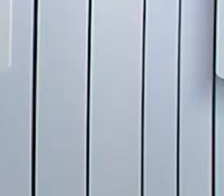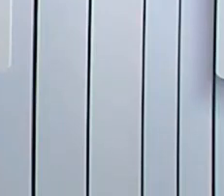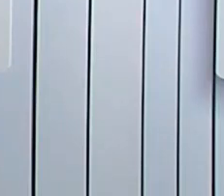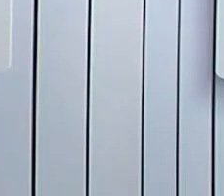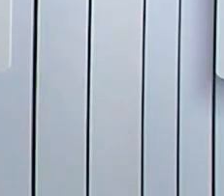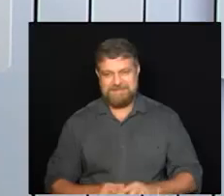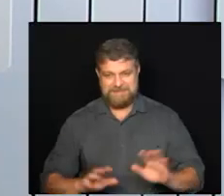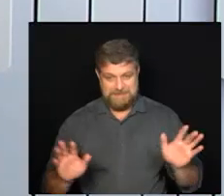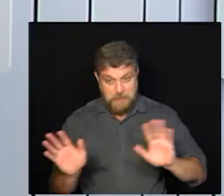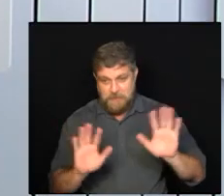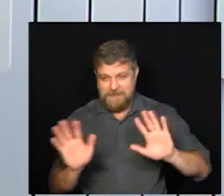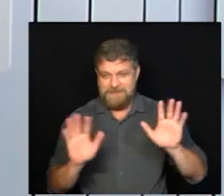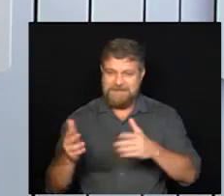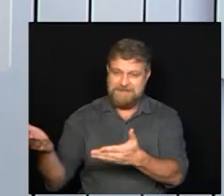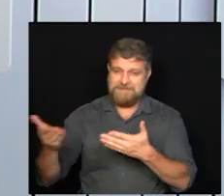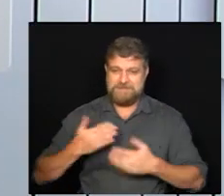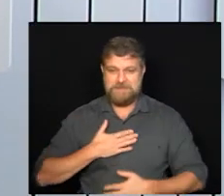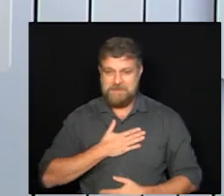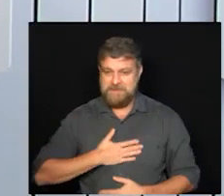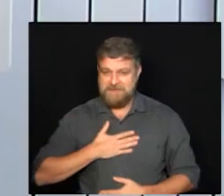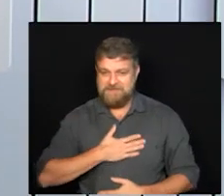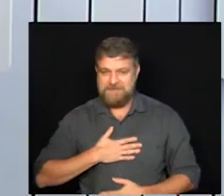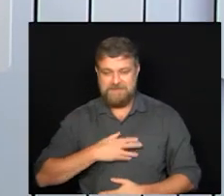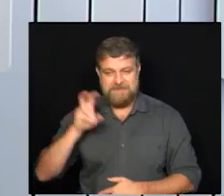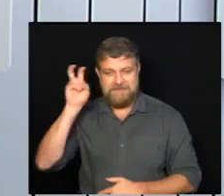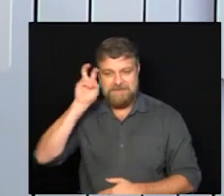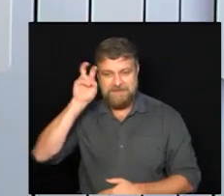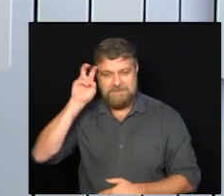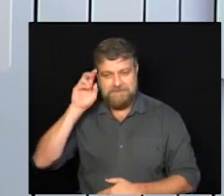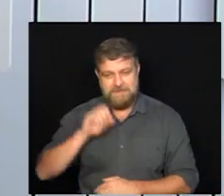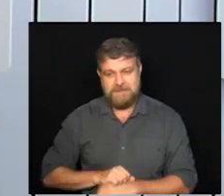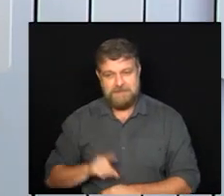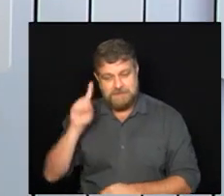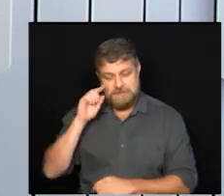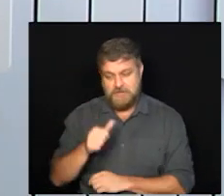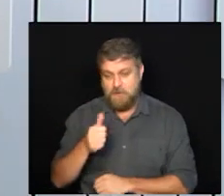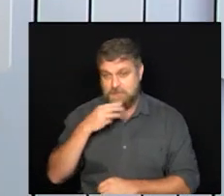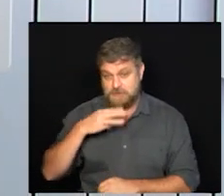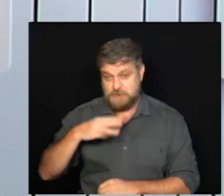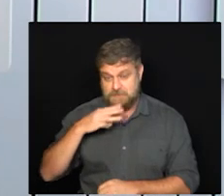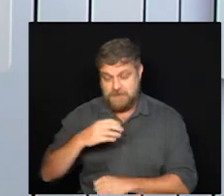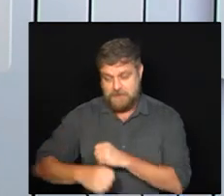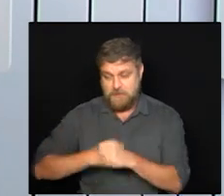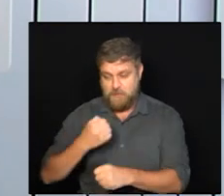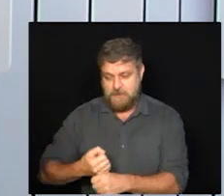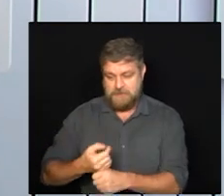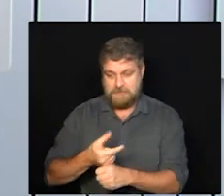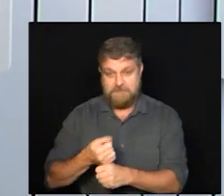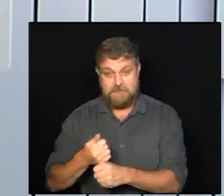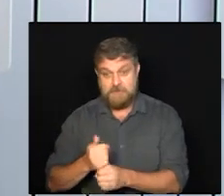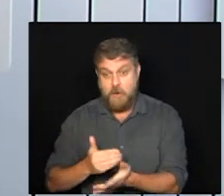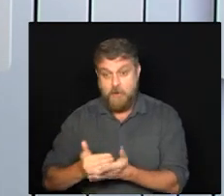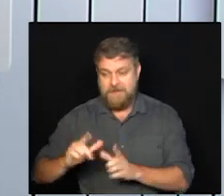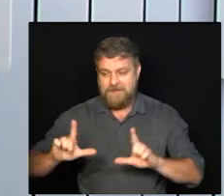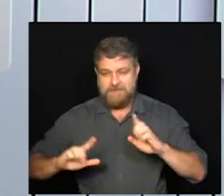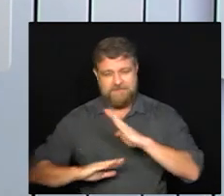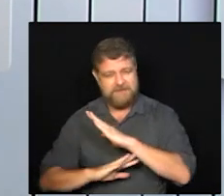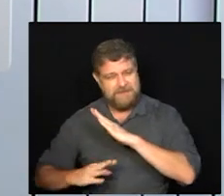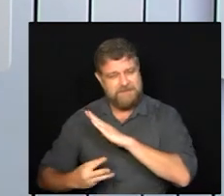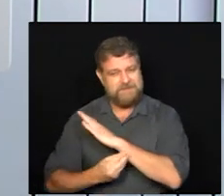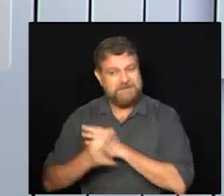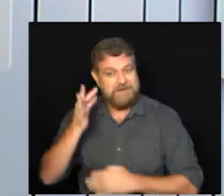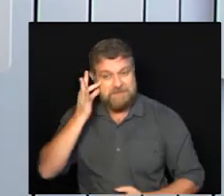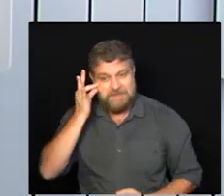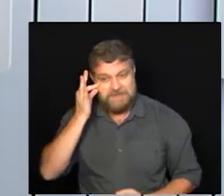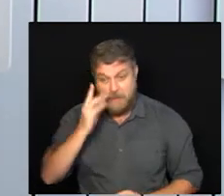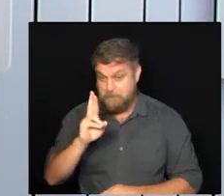Olá, seja bem-vinda, seja bem-vindo. Quinta-feira, 11 de março de 2021, começa agora o Câmara Total ao